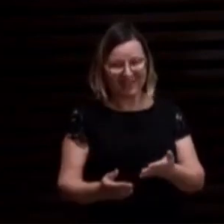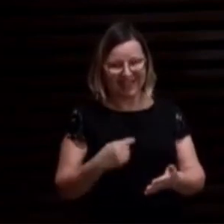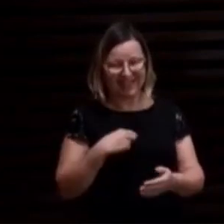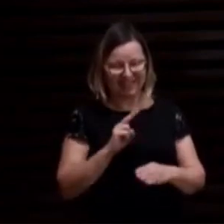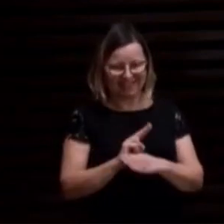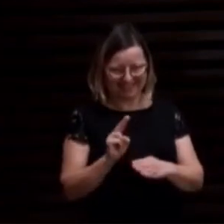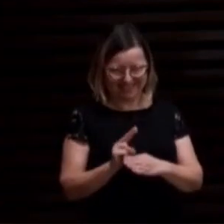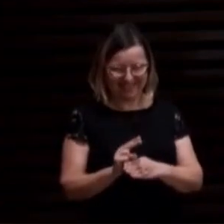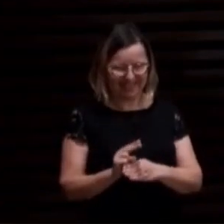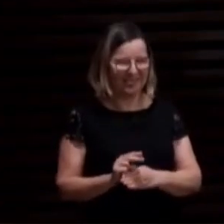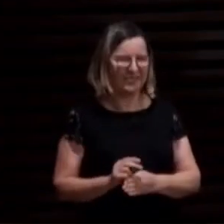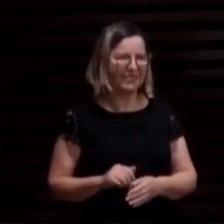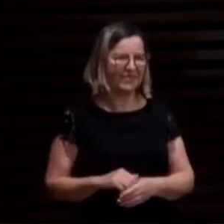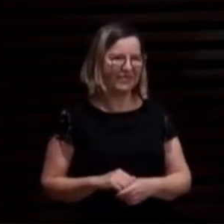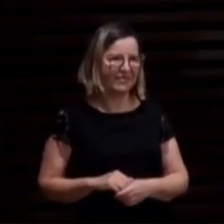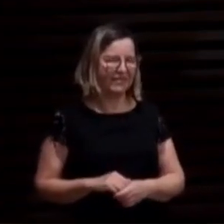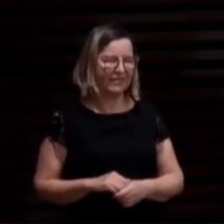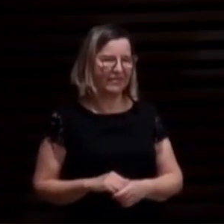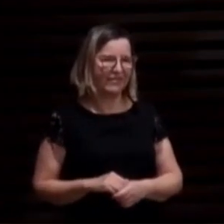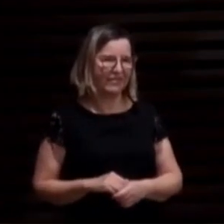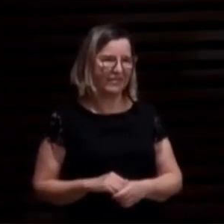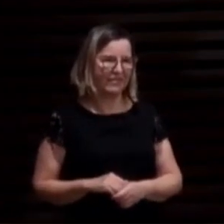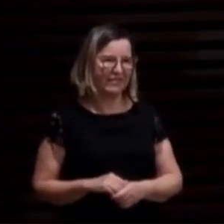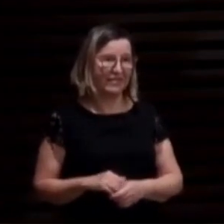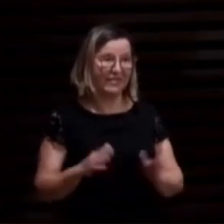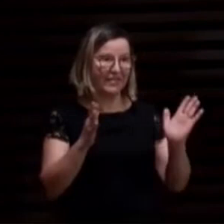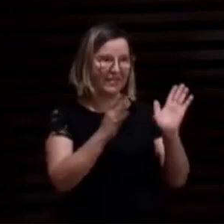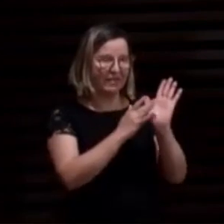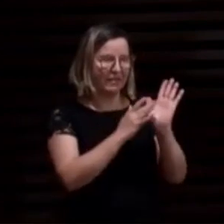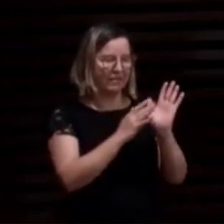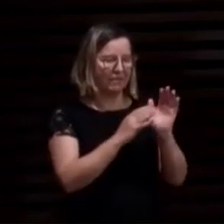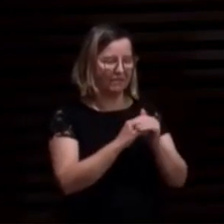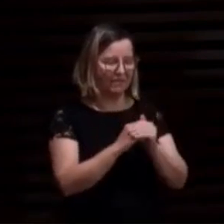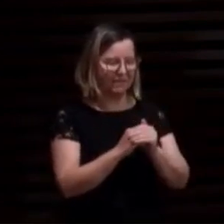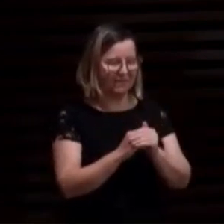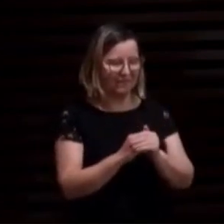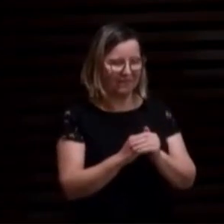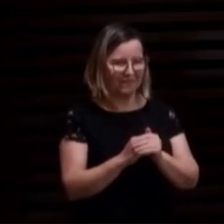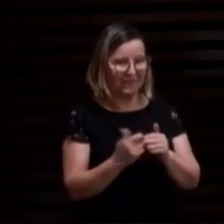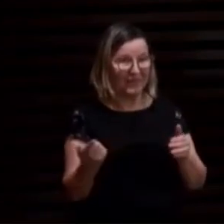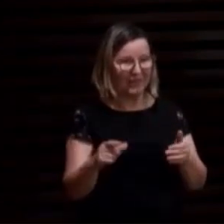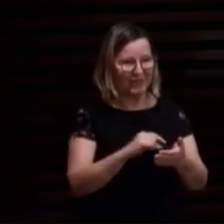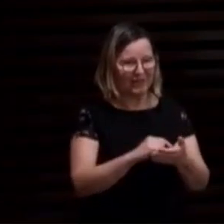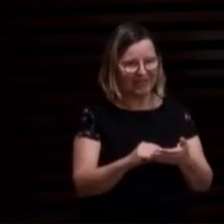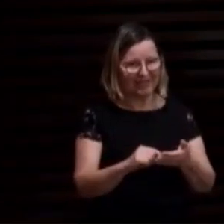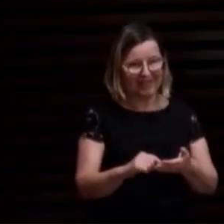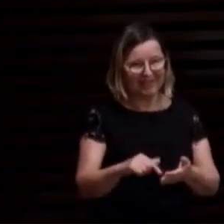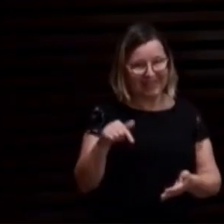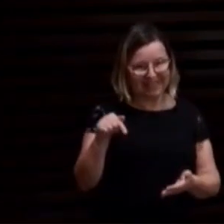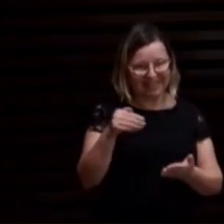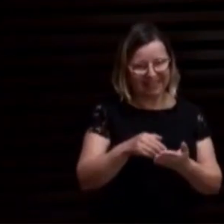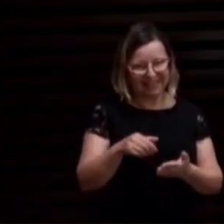deles. Ele aqui está apresentando, vamos voltar aqui o versículo 8, versículo 7 a